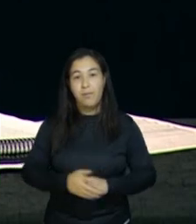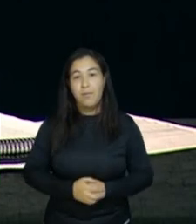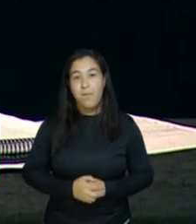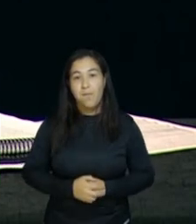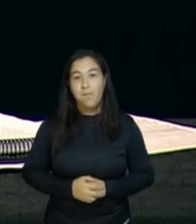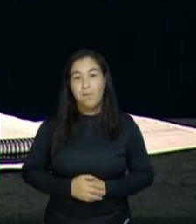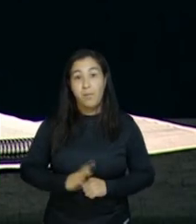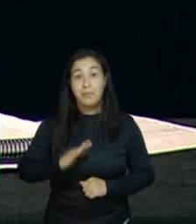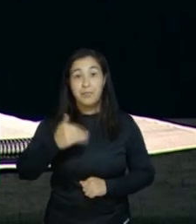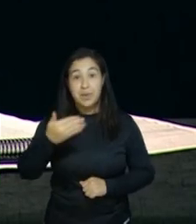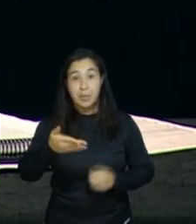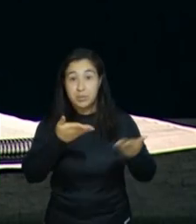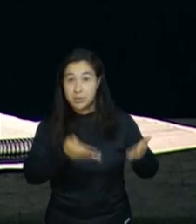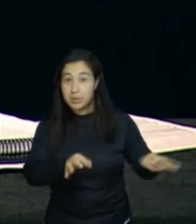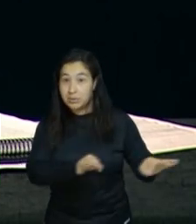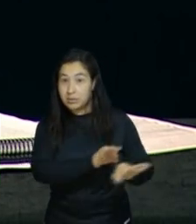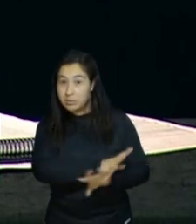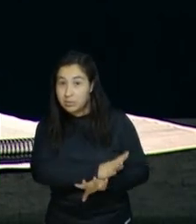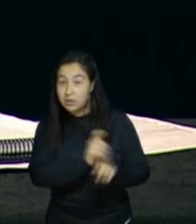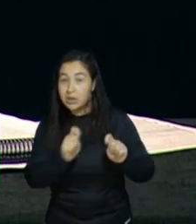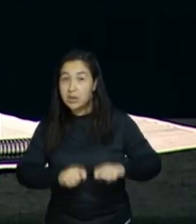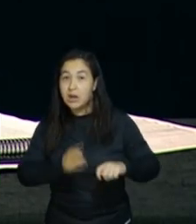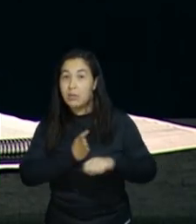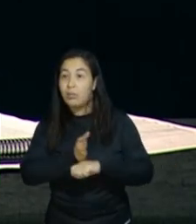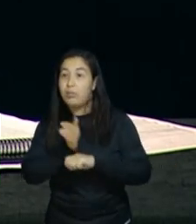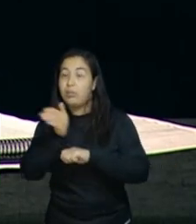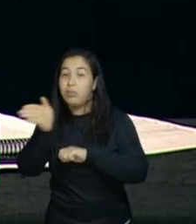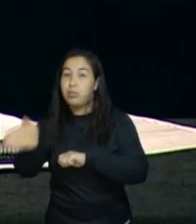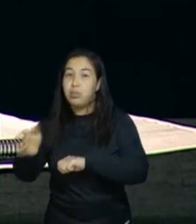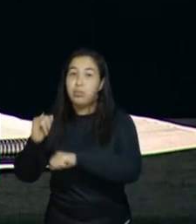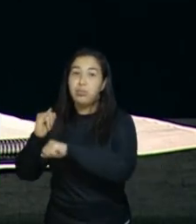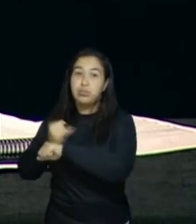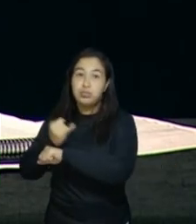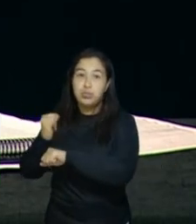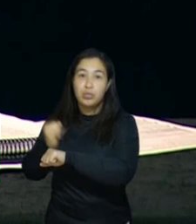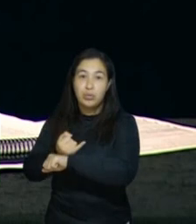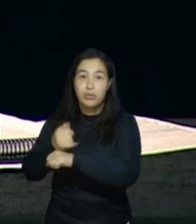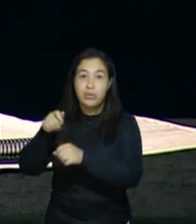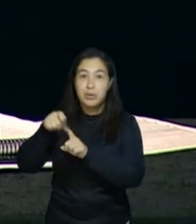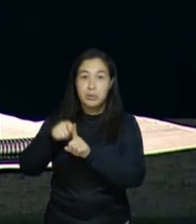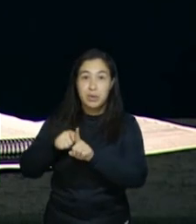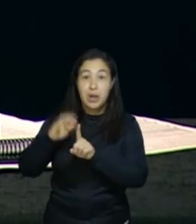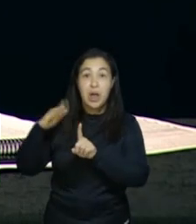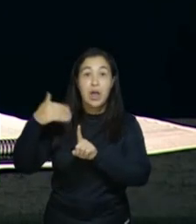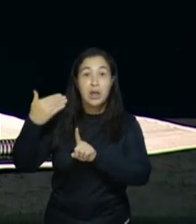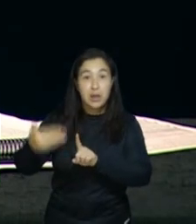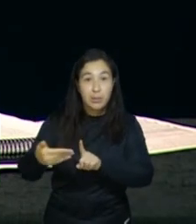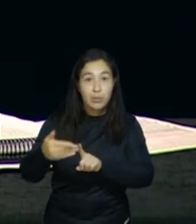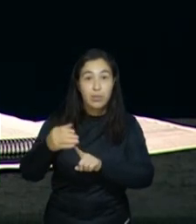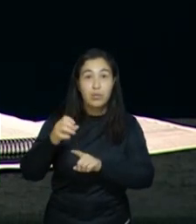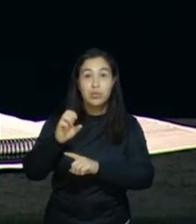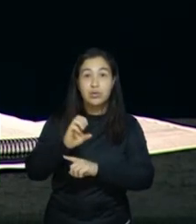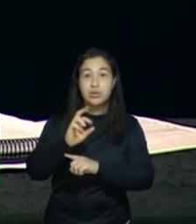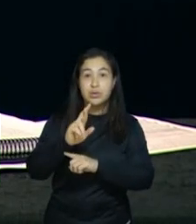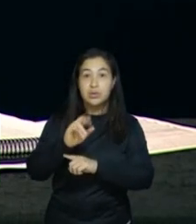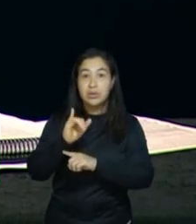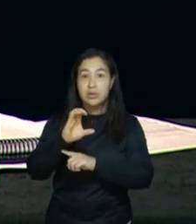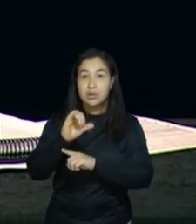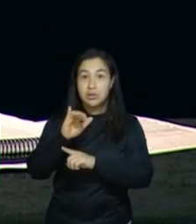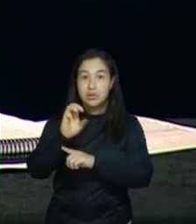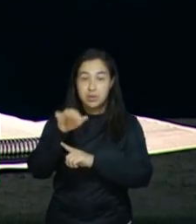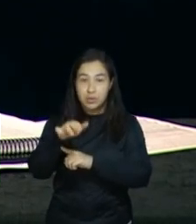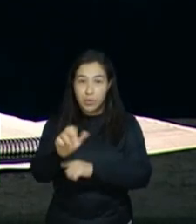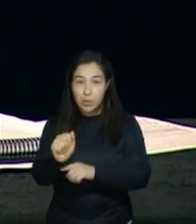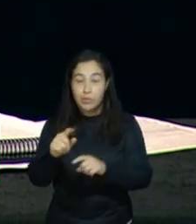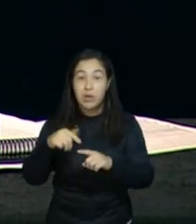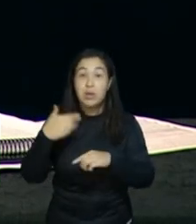daqui estaremos em Joinville, no mês que vem, depois em Criciúma, Lages e Chapecó. É uma